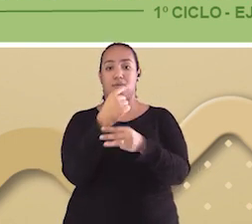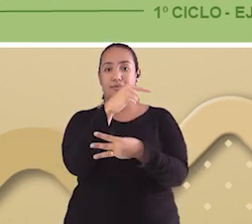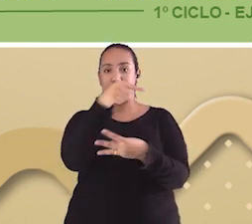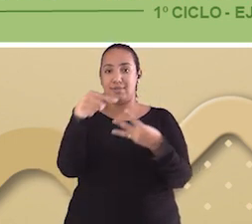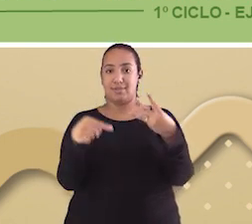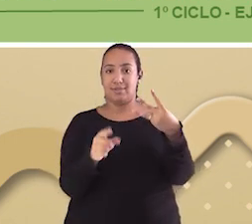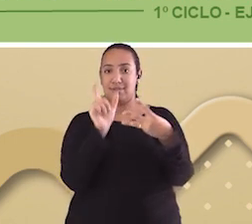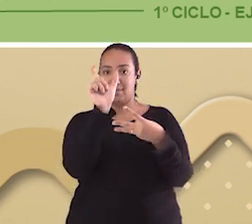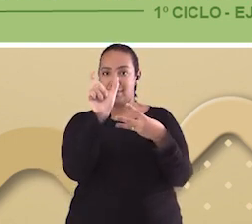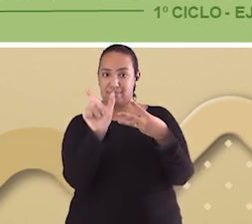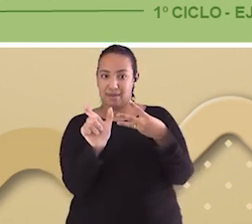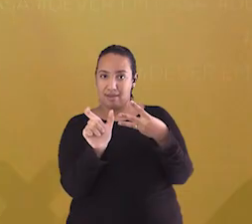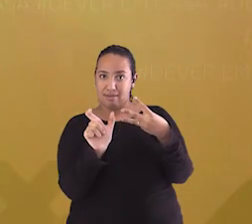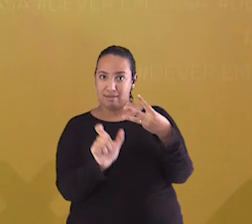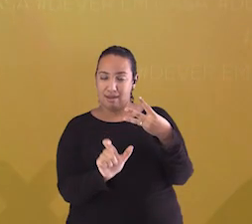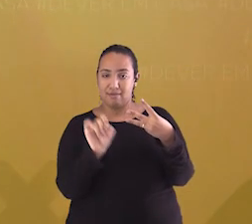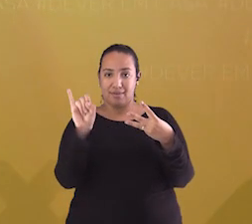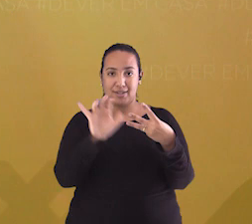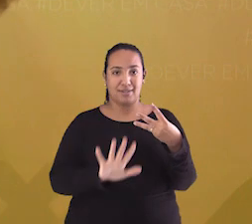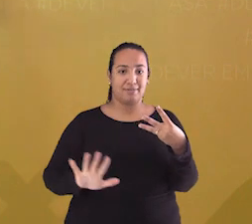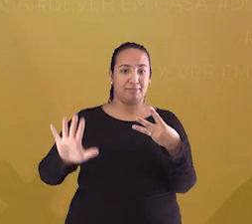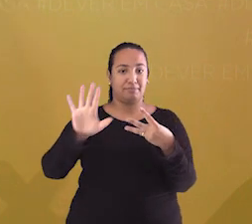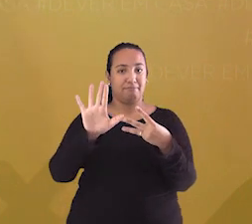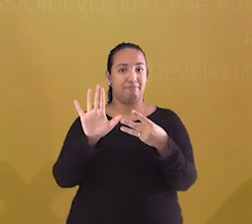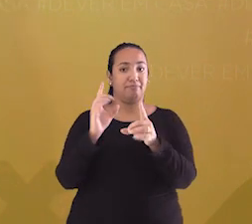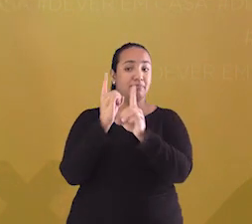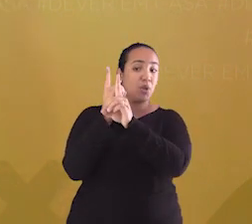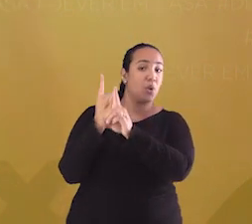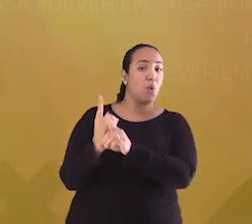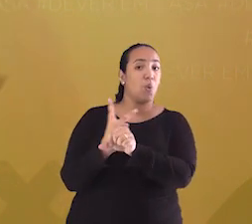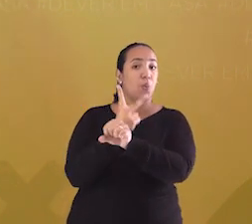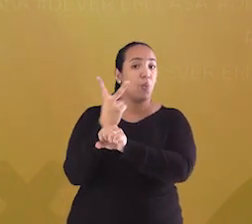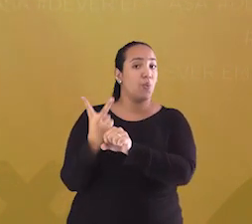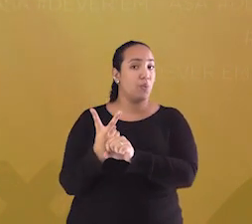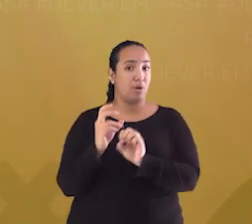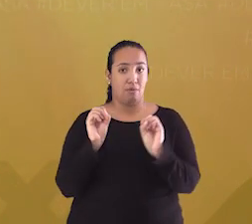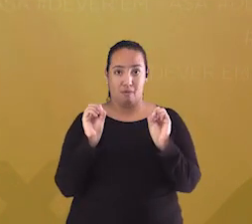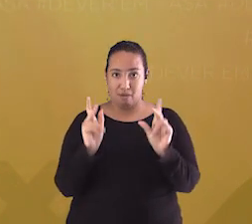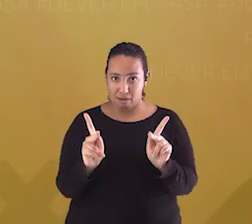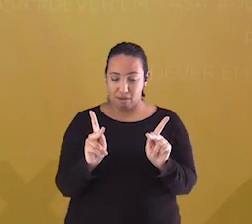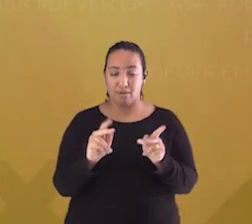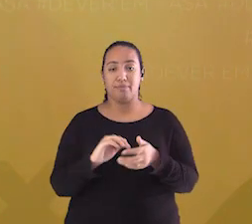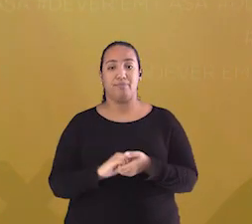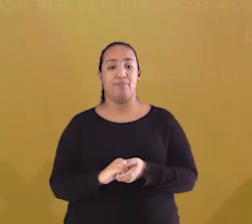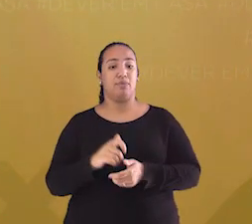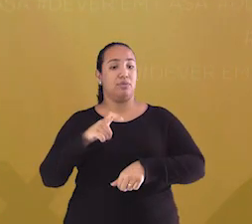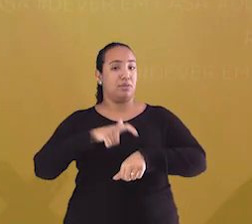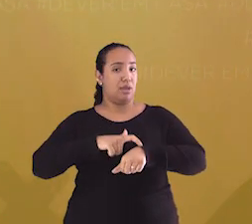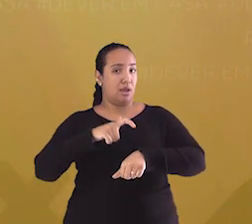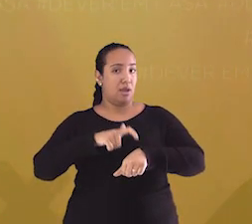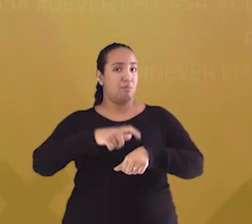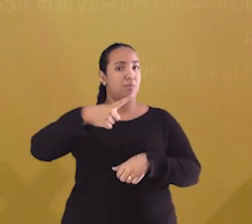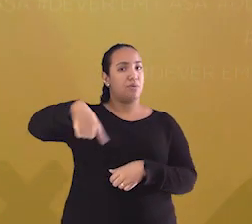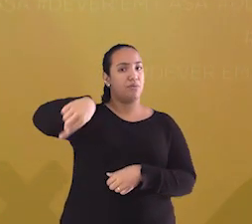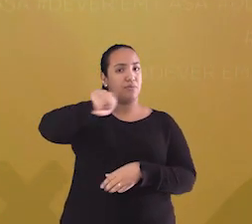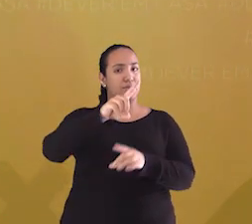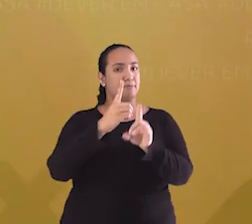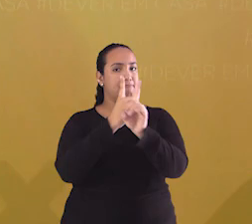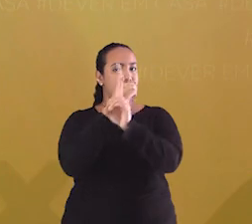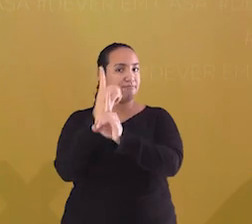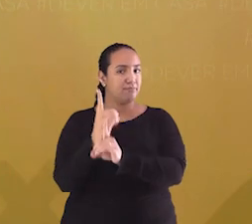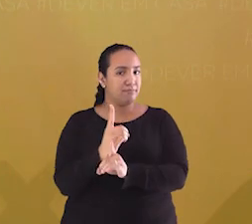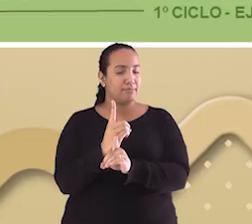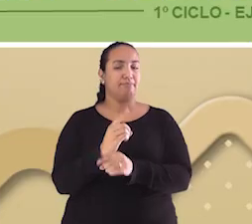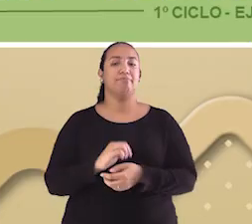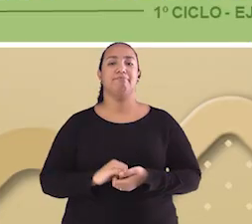culturas, respeito e inclusão aqui no Caça-Palavras, ok? Vamos te dar um tempinho para